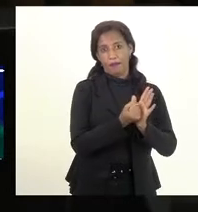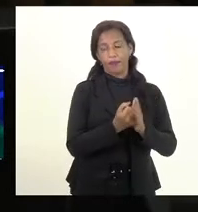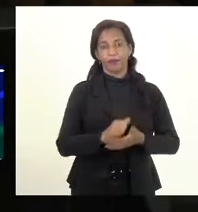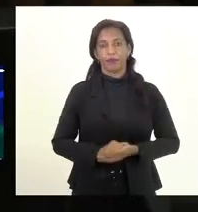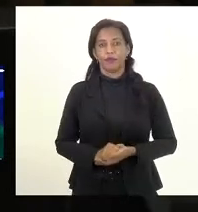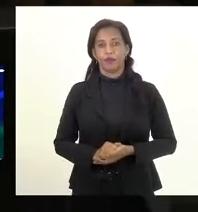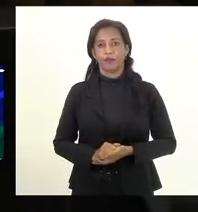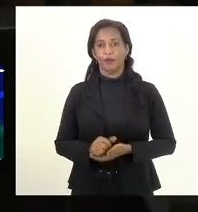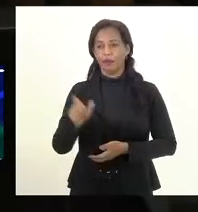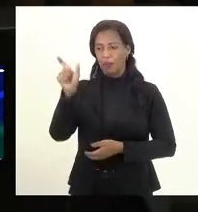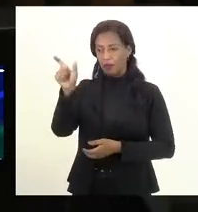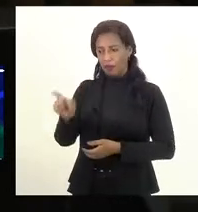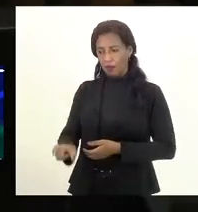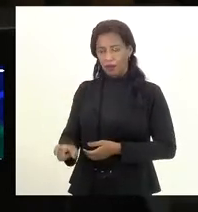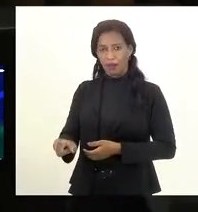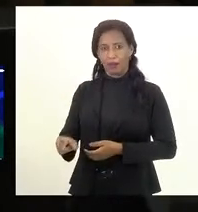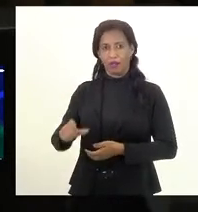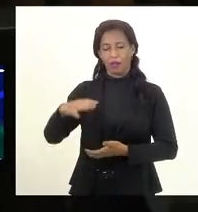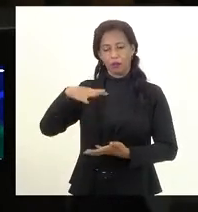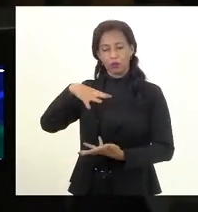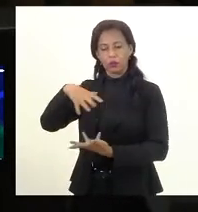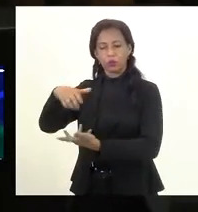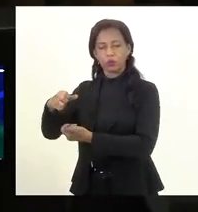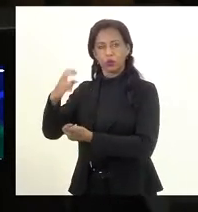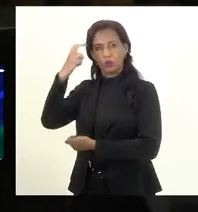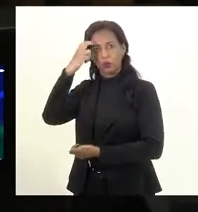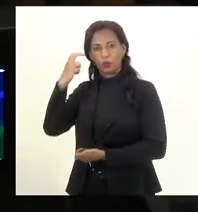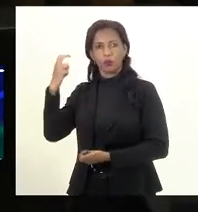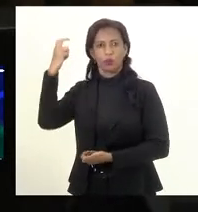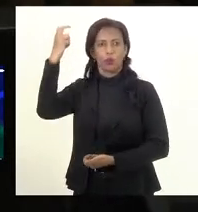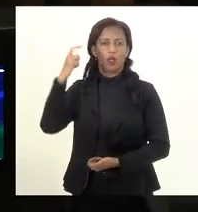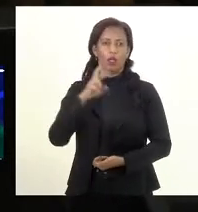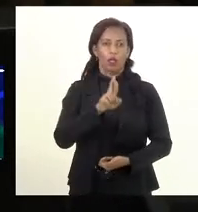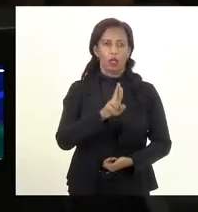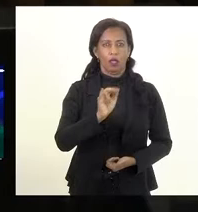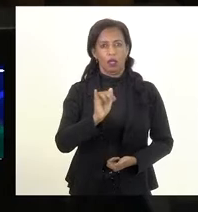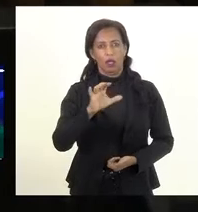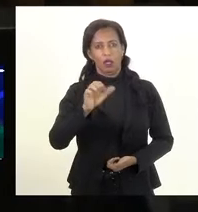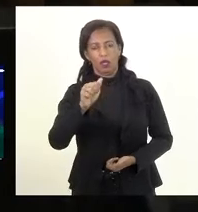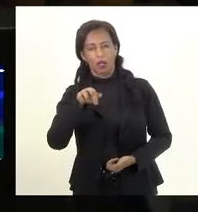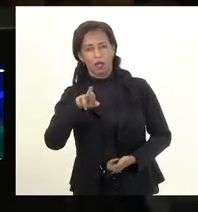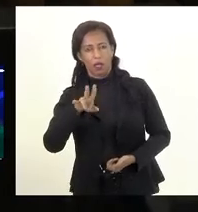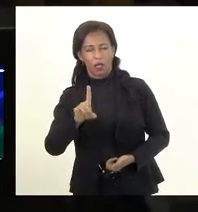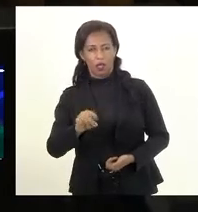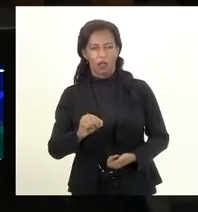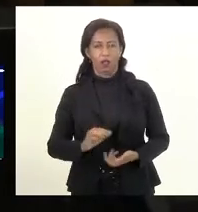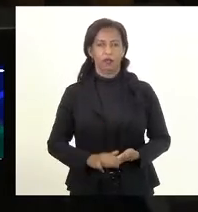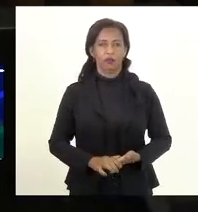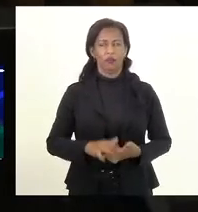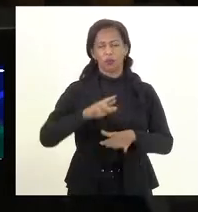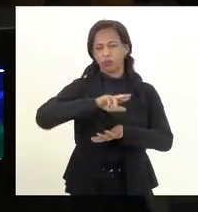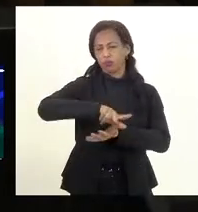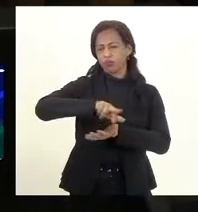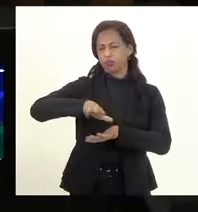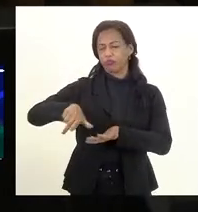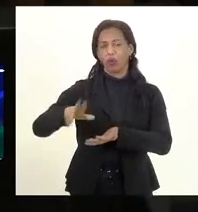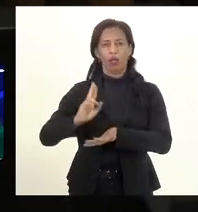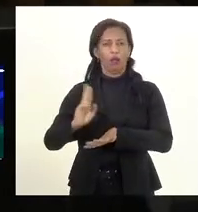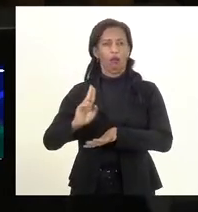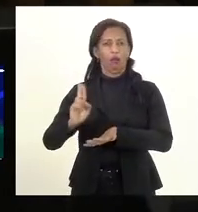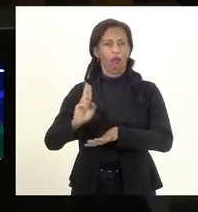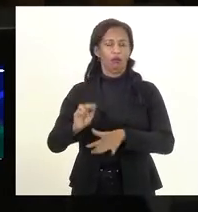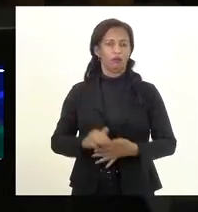figuras representativas do mundo a cultura Ricardo cravo ao vivo Leonel kaz entre tantos